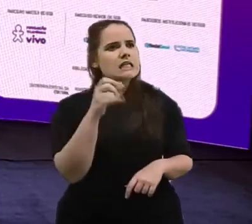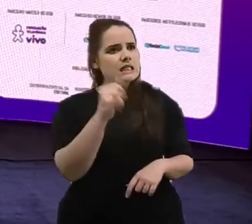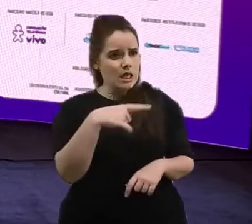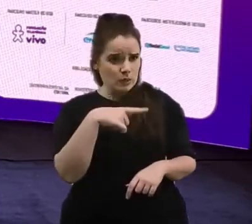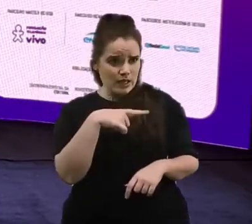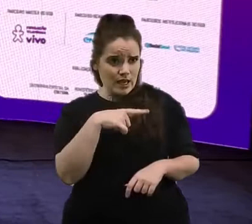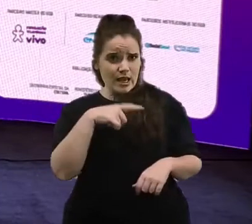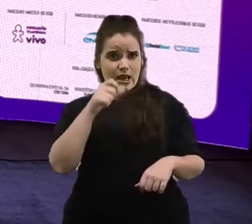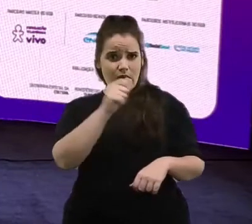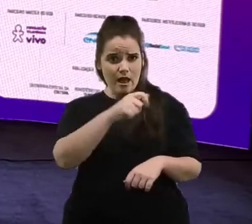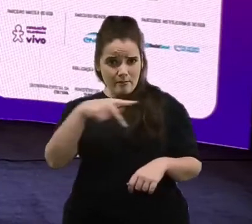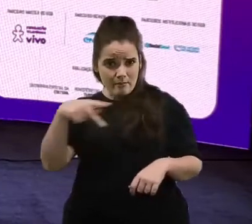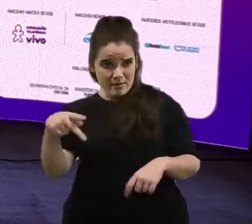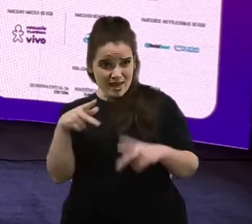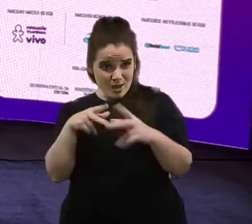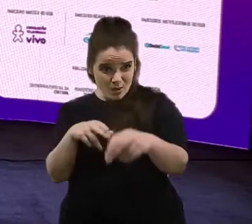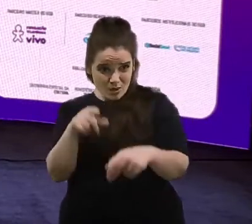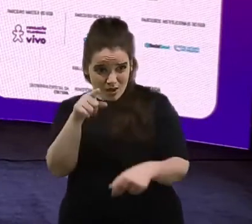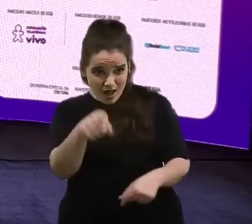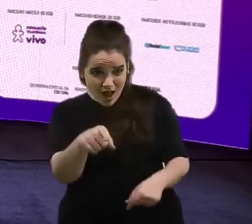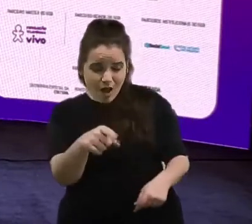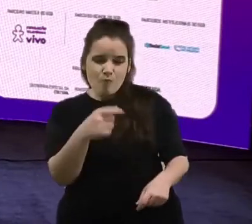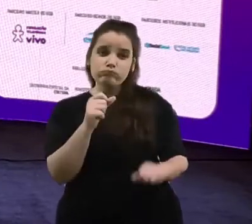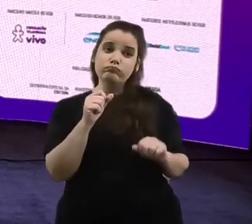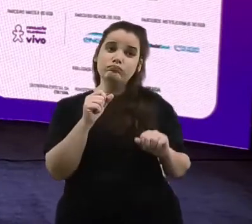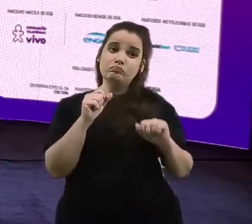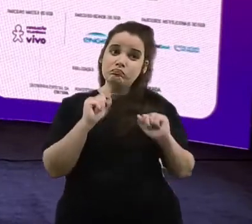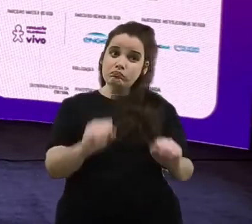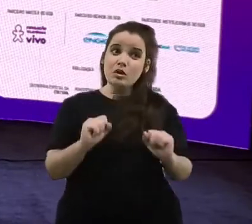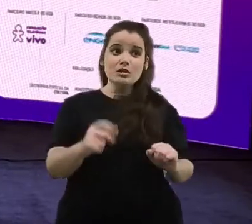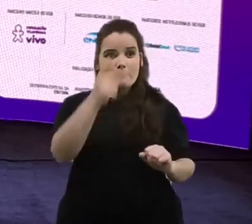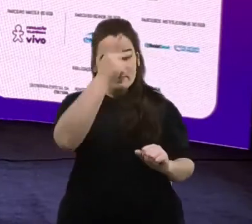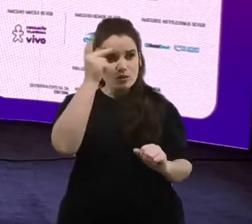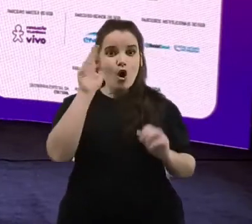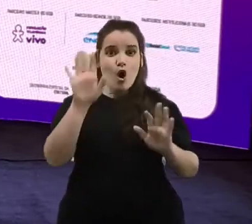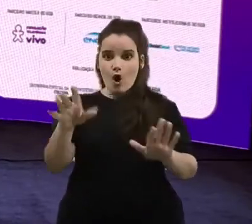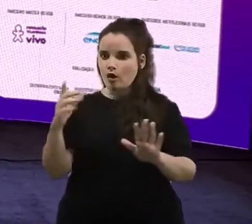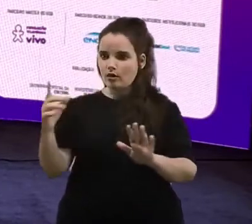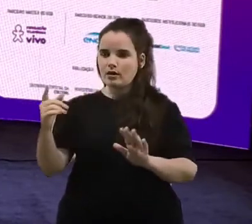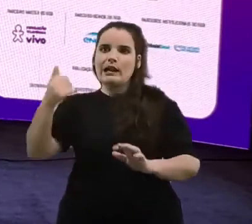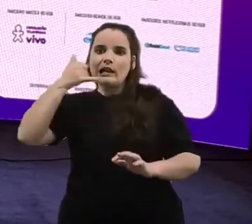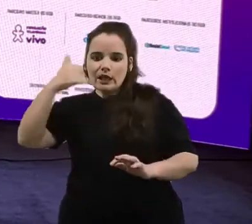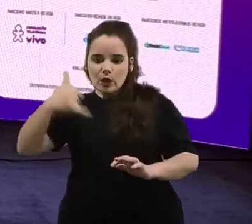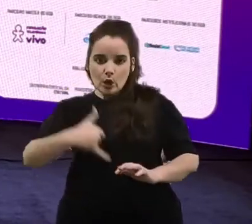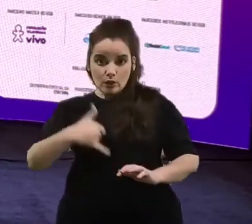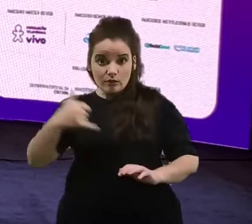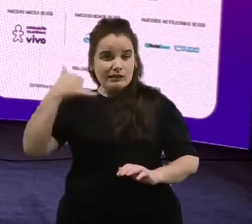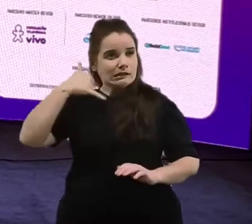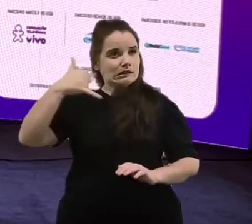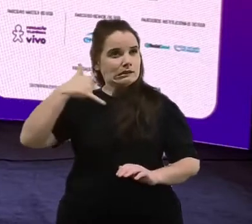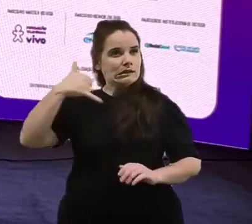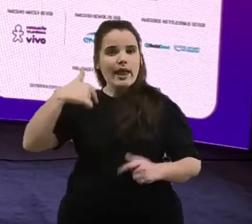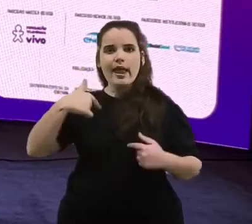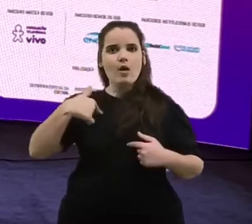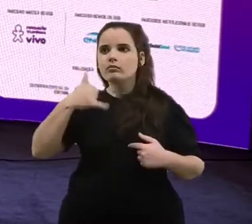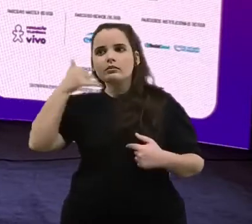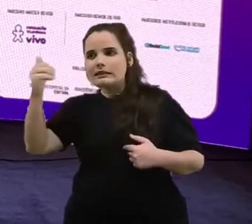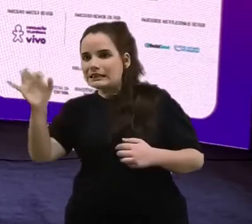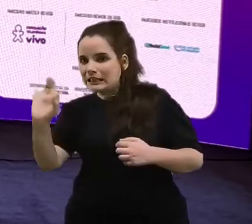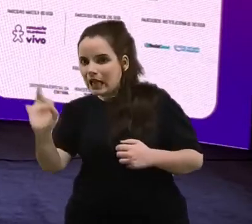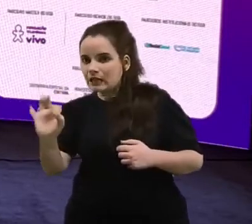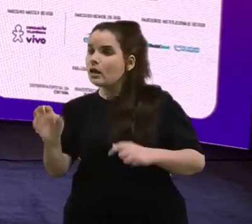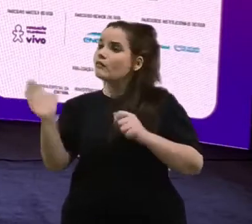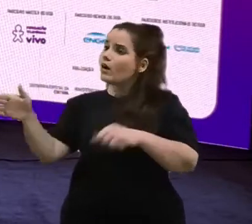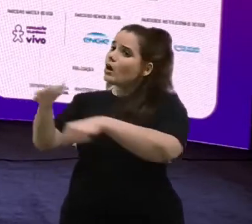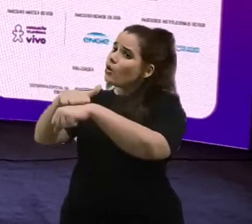poderia recomendar para que a pessoa, se não me achou, pudesse estar conversando com alguém,